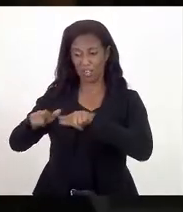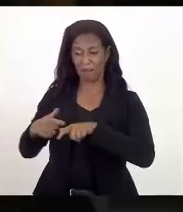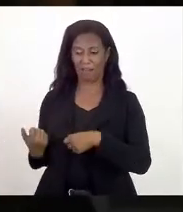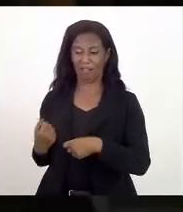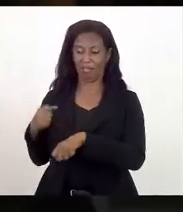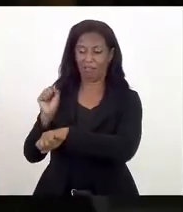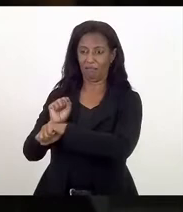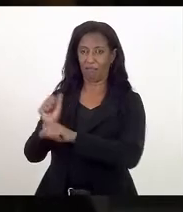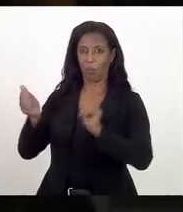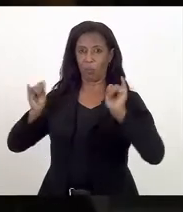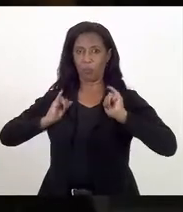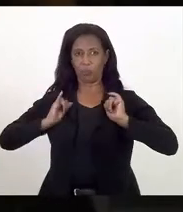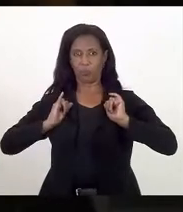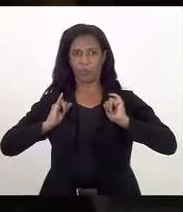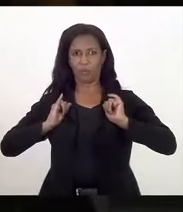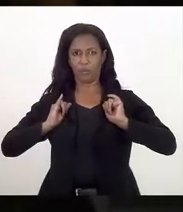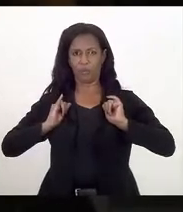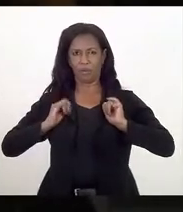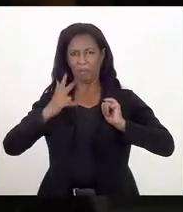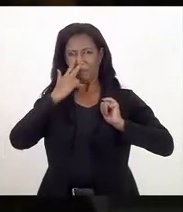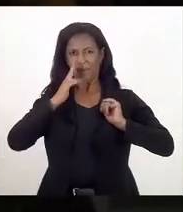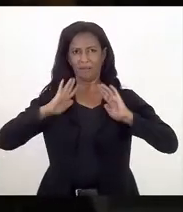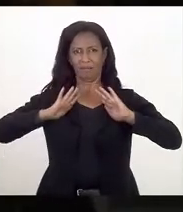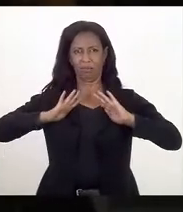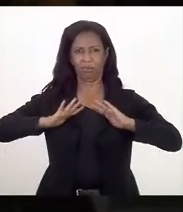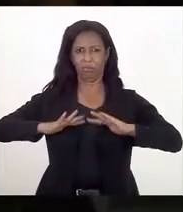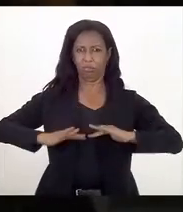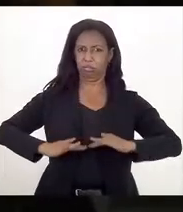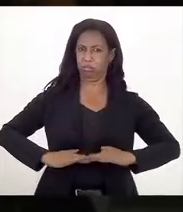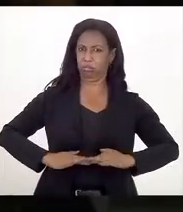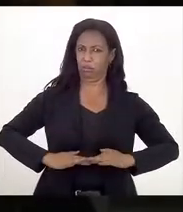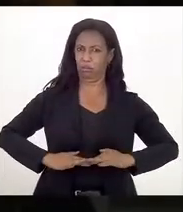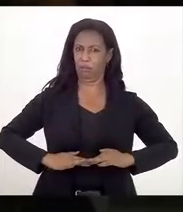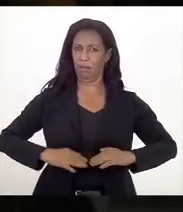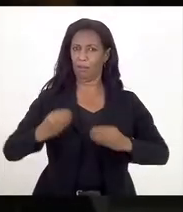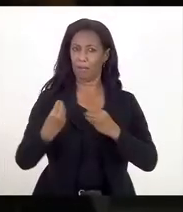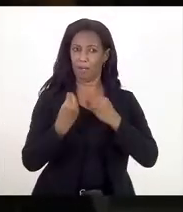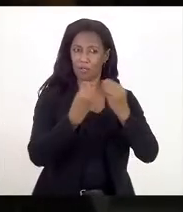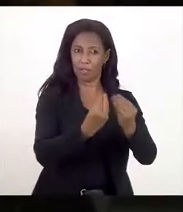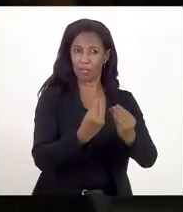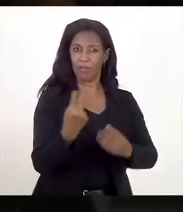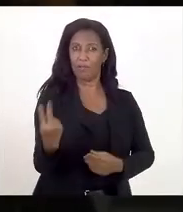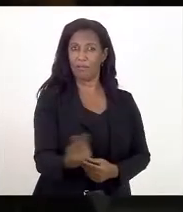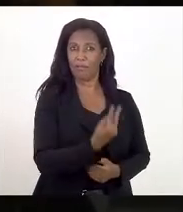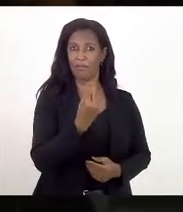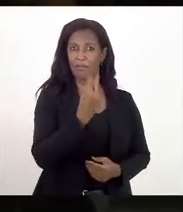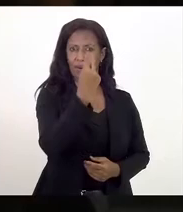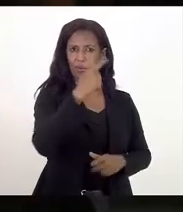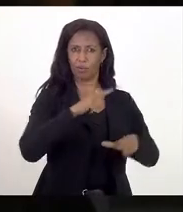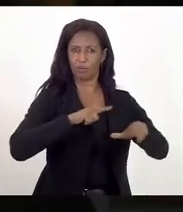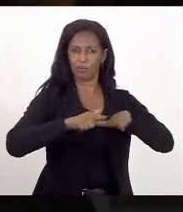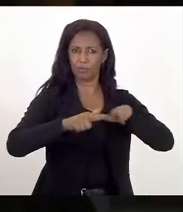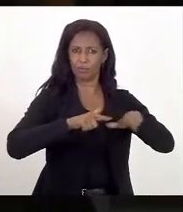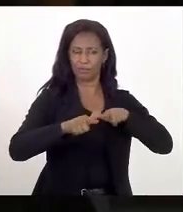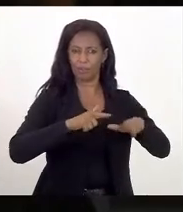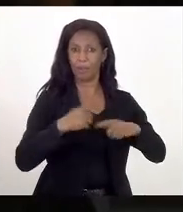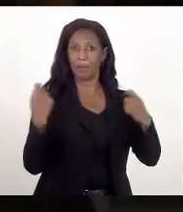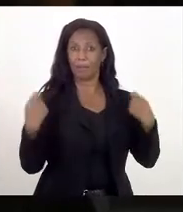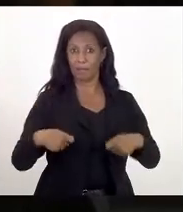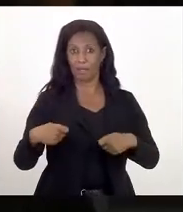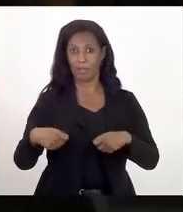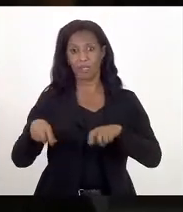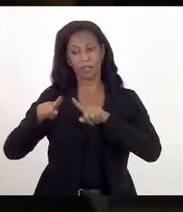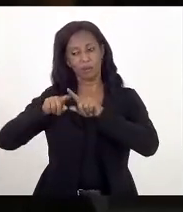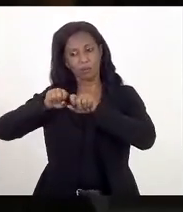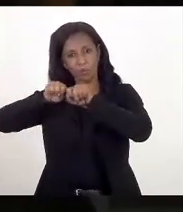desmotivando. Então, para que a gente garanta a valorização do servidor, a gente precisa ter um sistema que